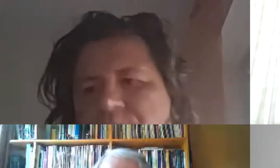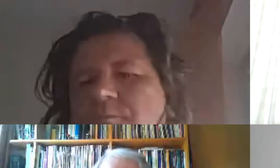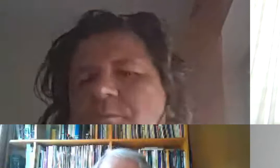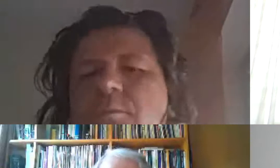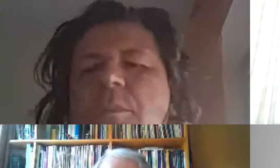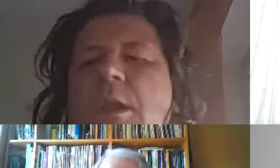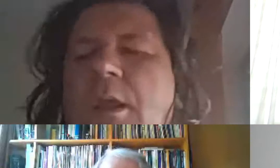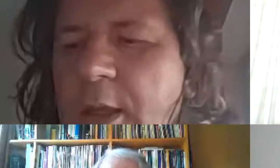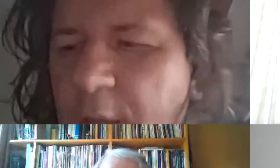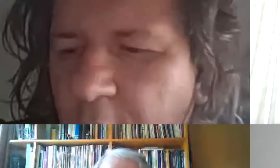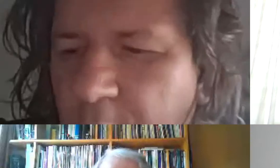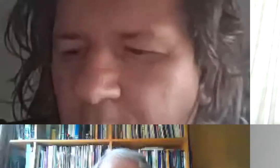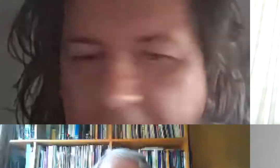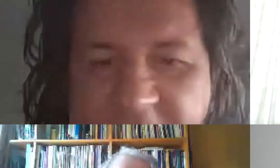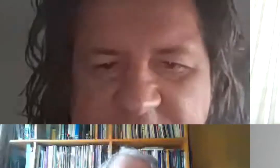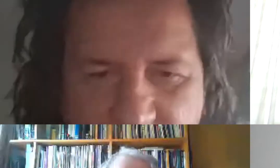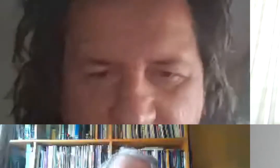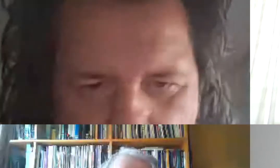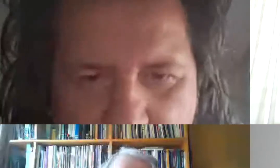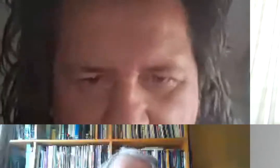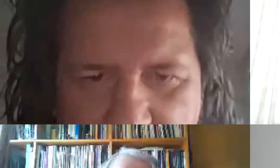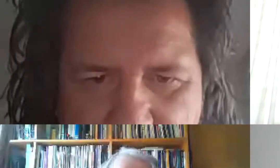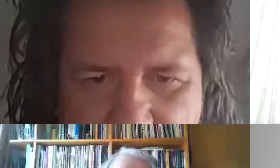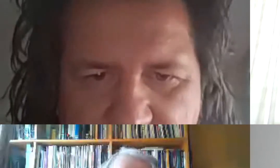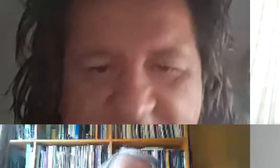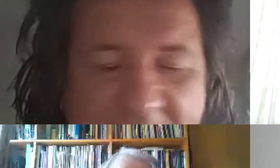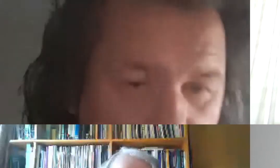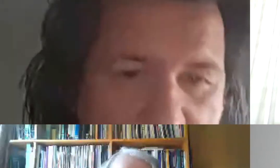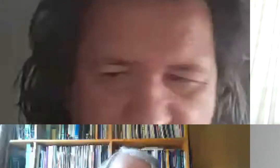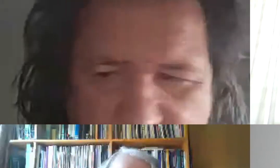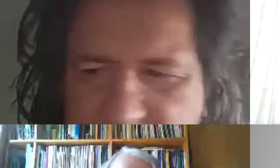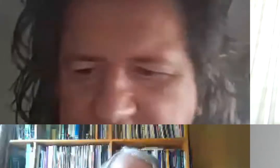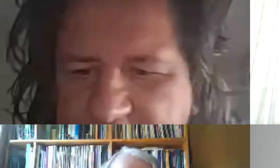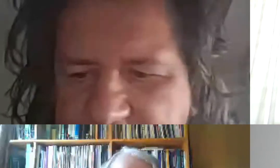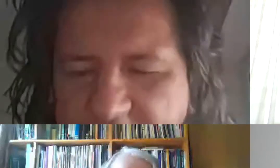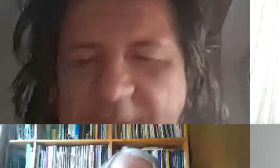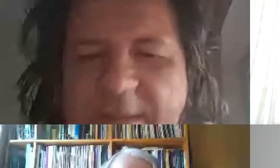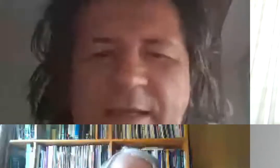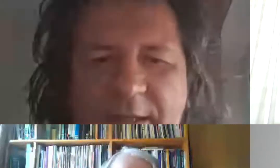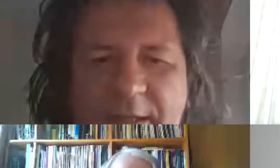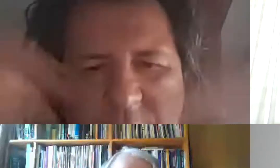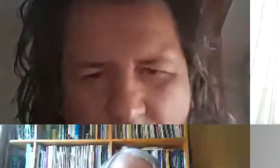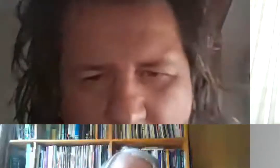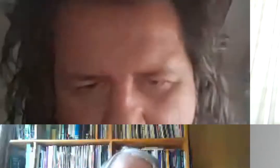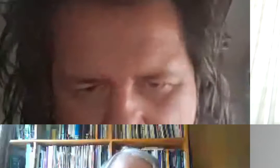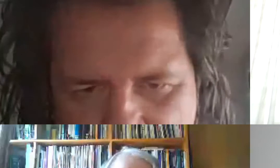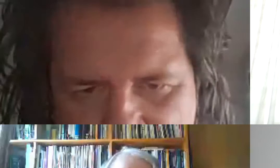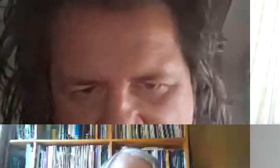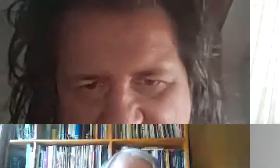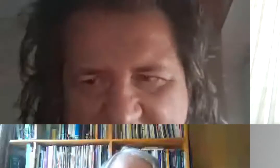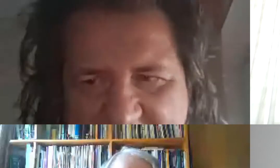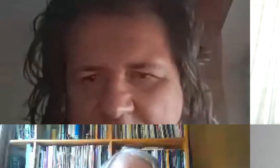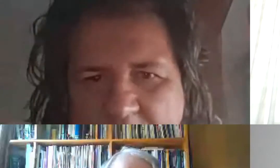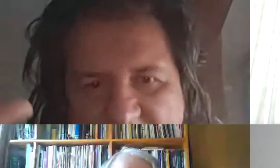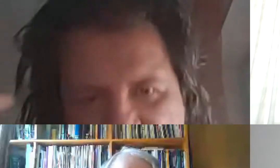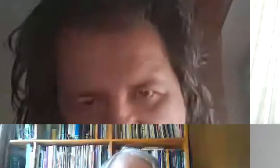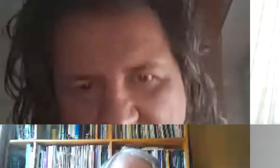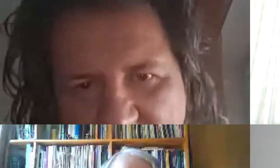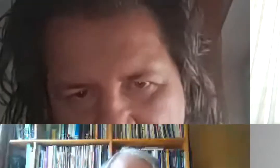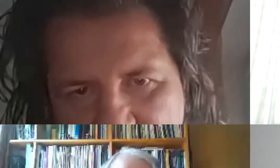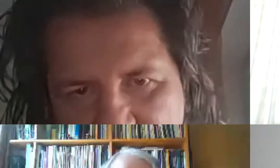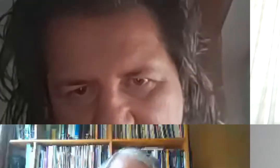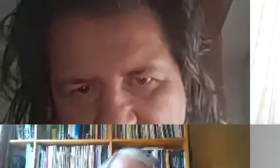inerme. Bom, esta forma, esta linguagem, obviamente cria uma forma de pensar, cria